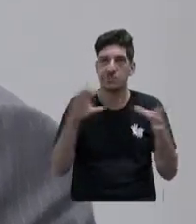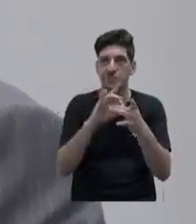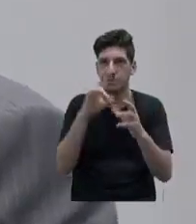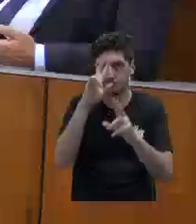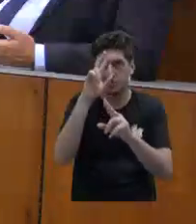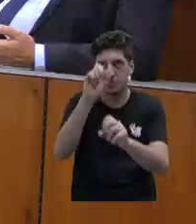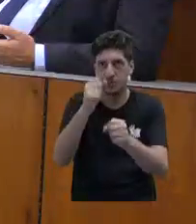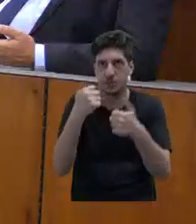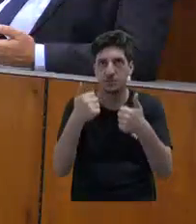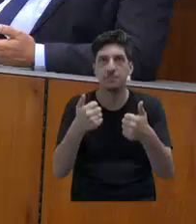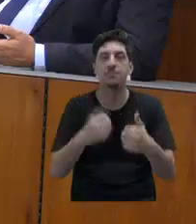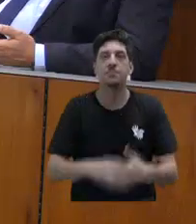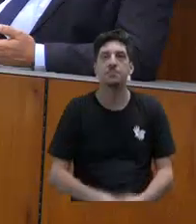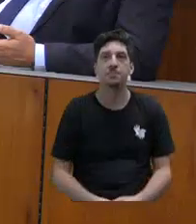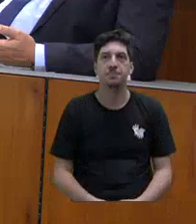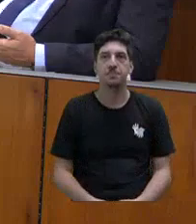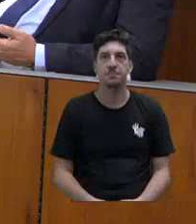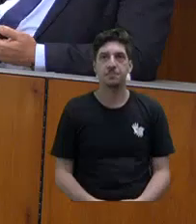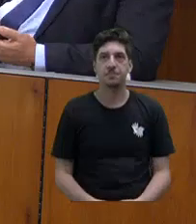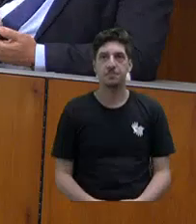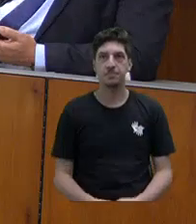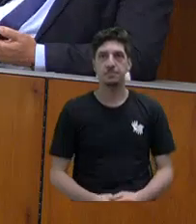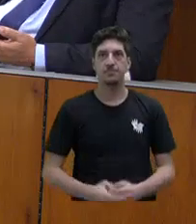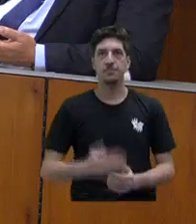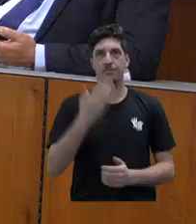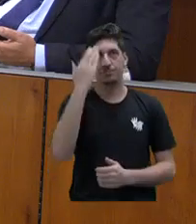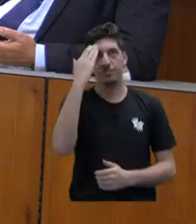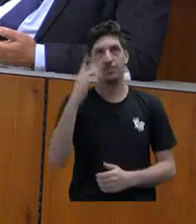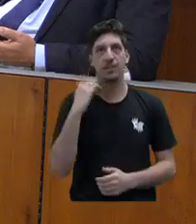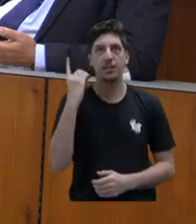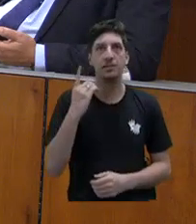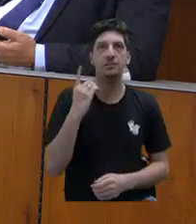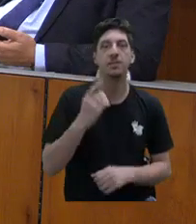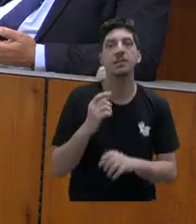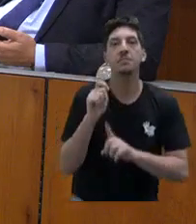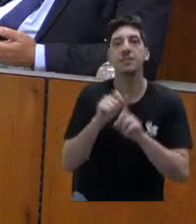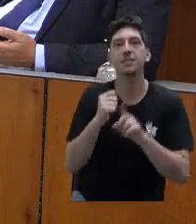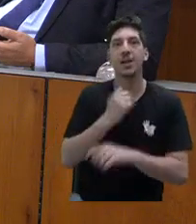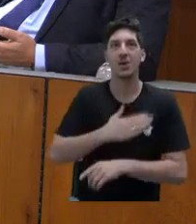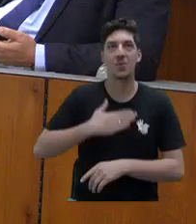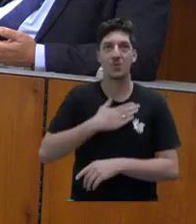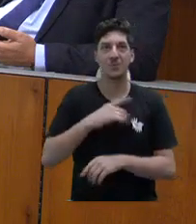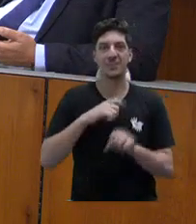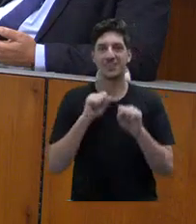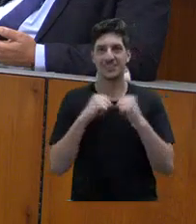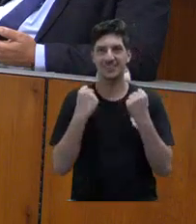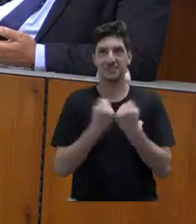vocês. Obrigado, deputado. Em agosto nós estaremos lá no nosso seminário, né? Já